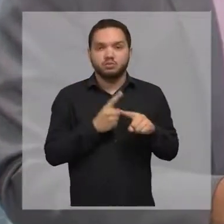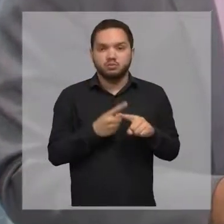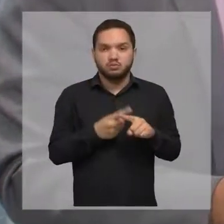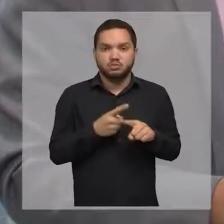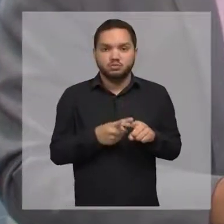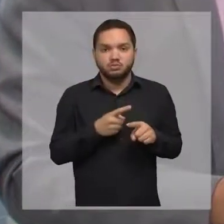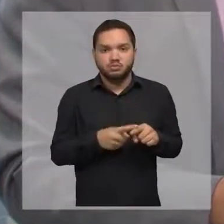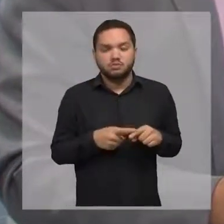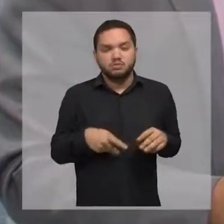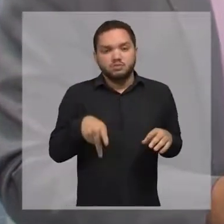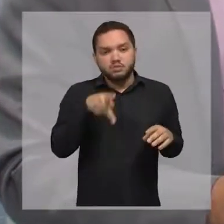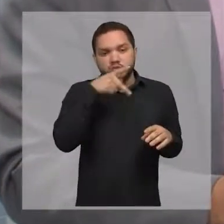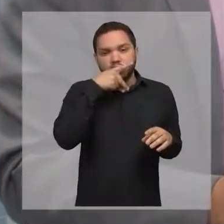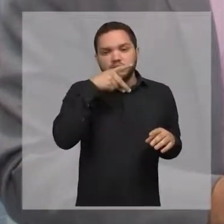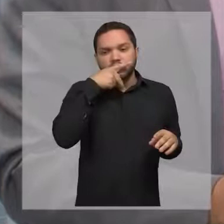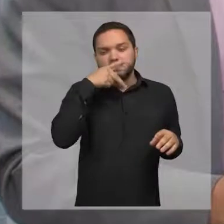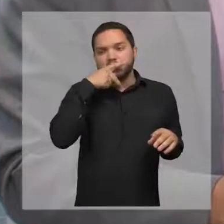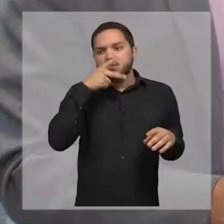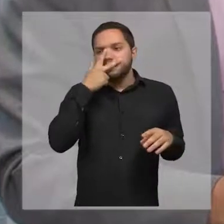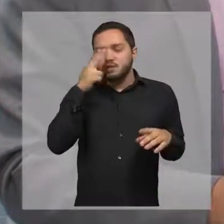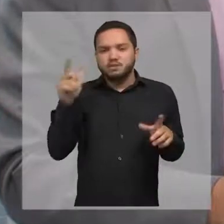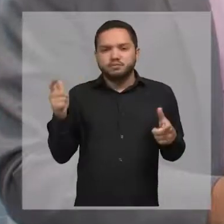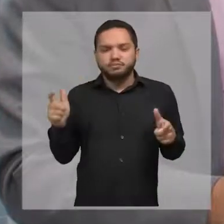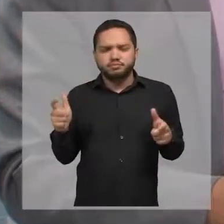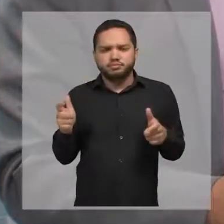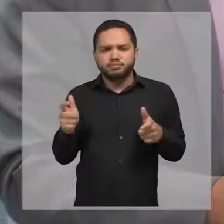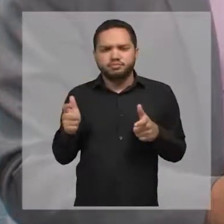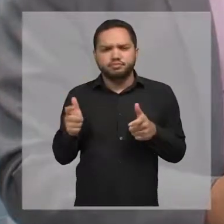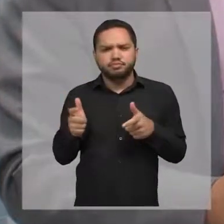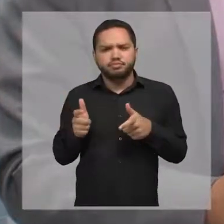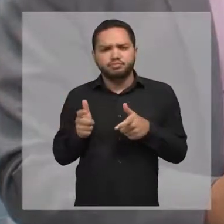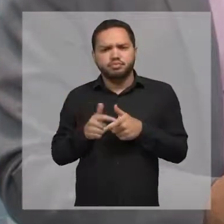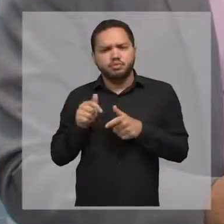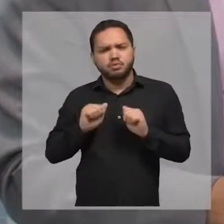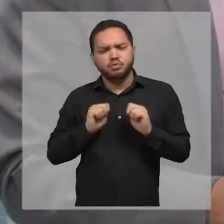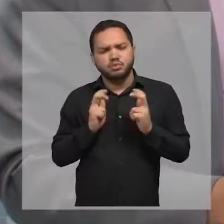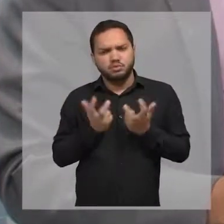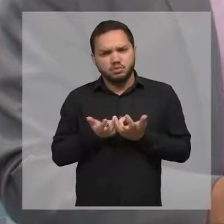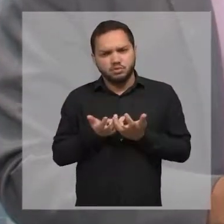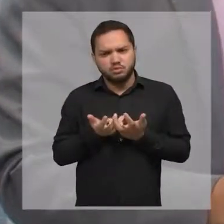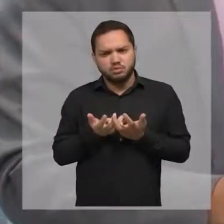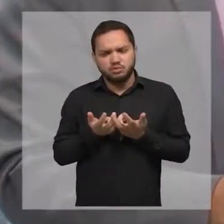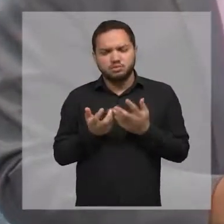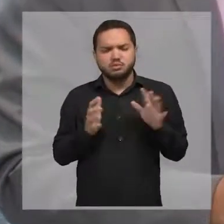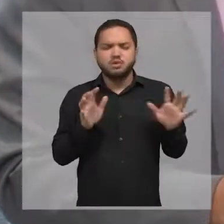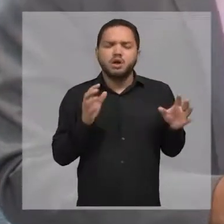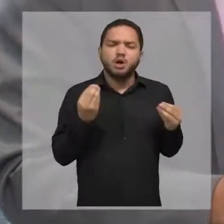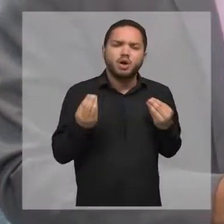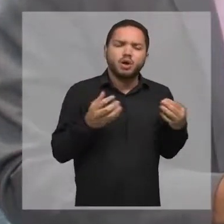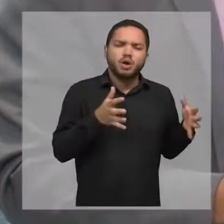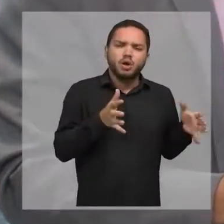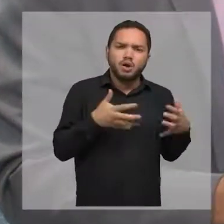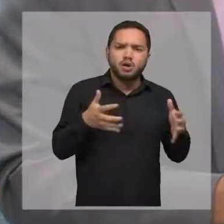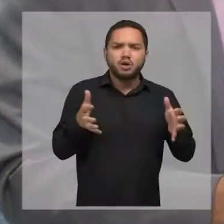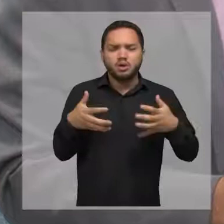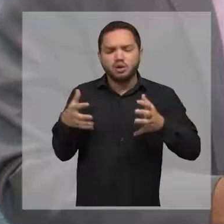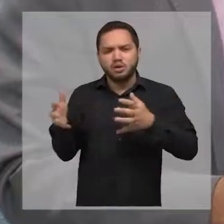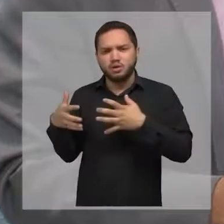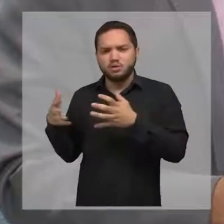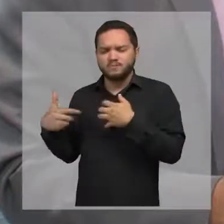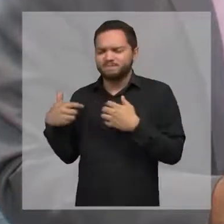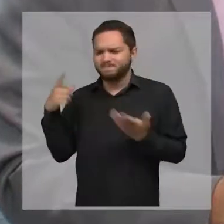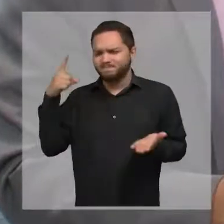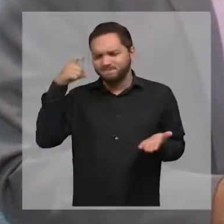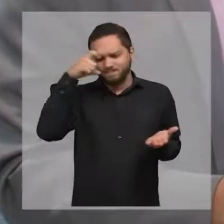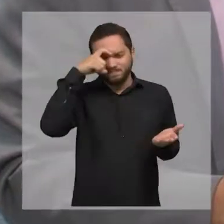essa pulverização de partidos na Câmara Municipal, hoje a escolha das comissões requer